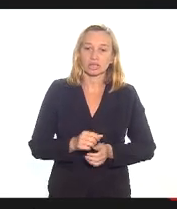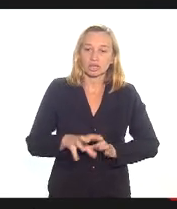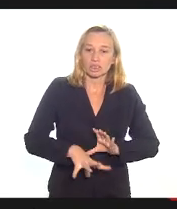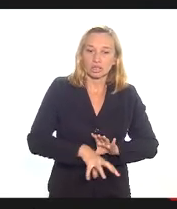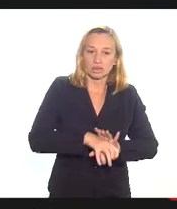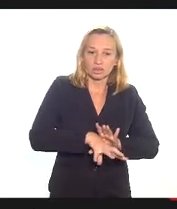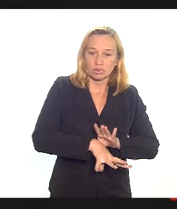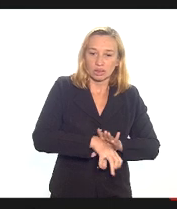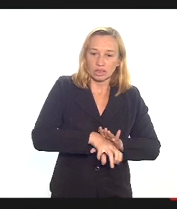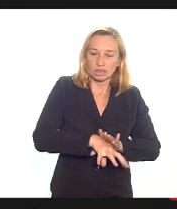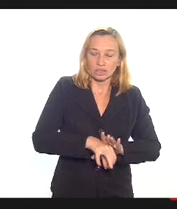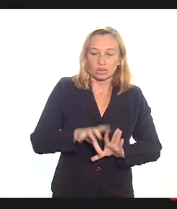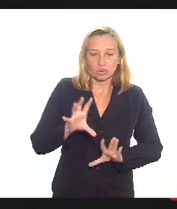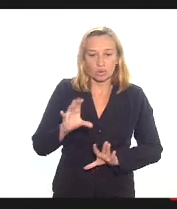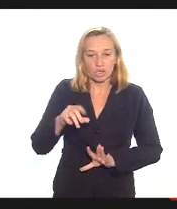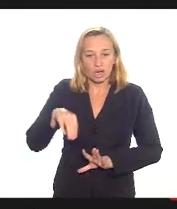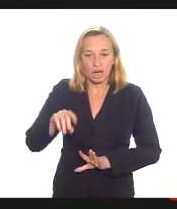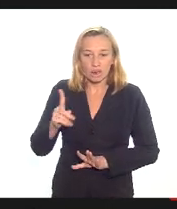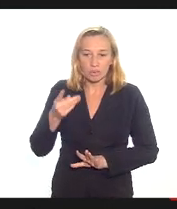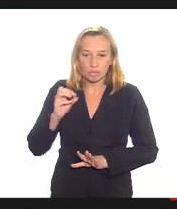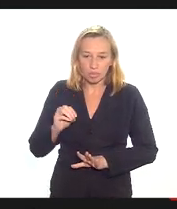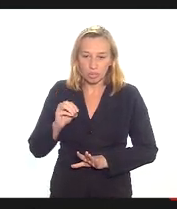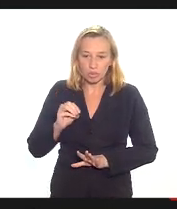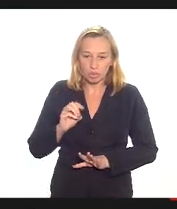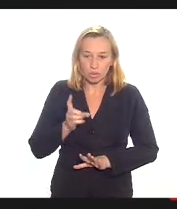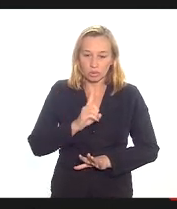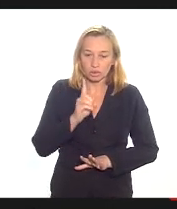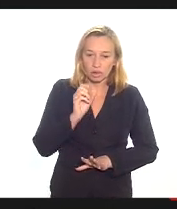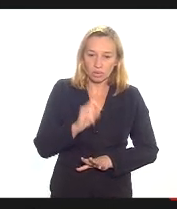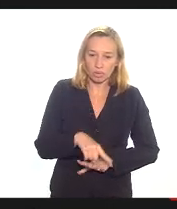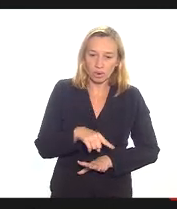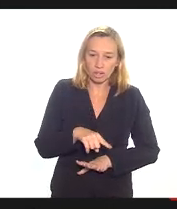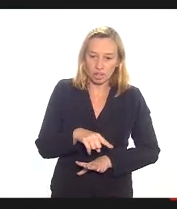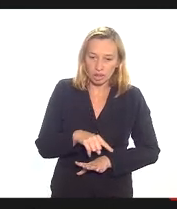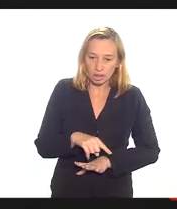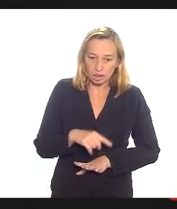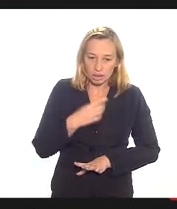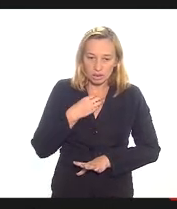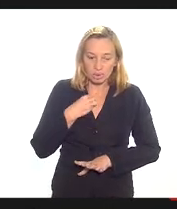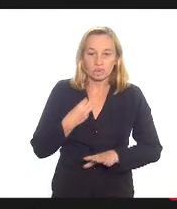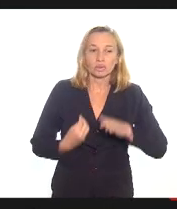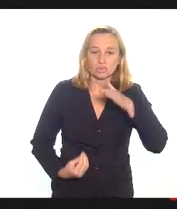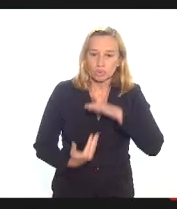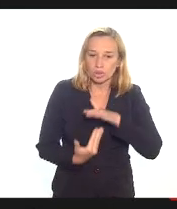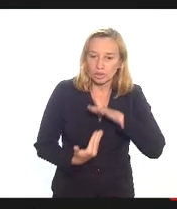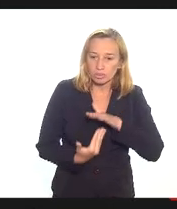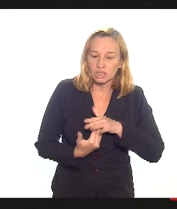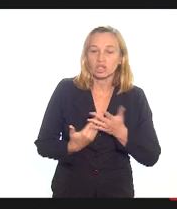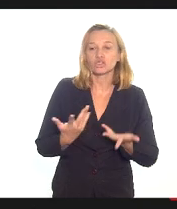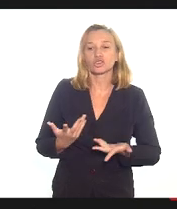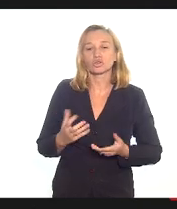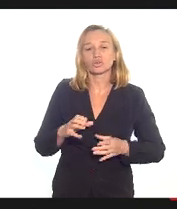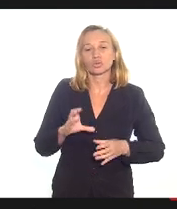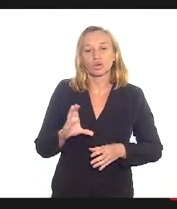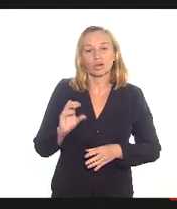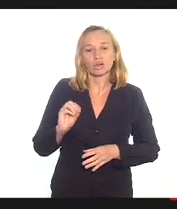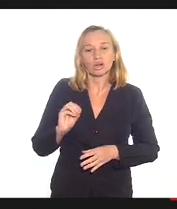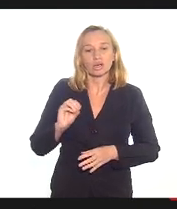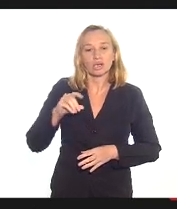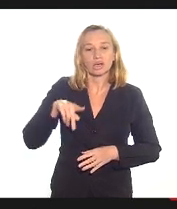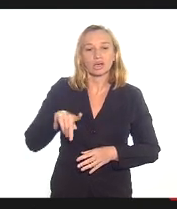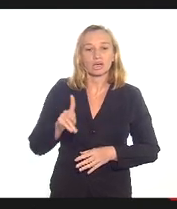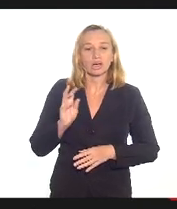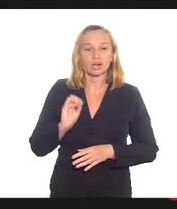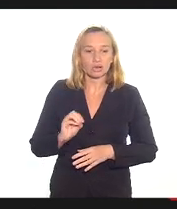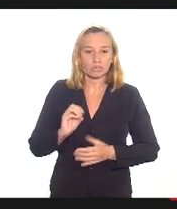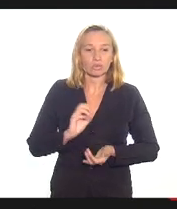do campo, e aí ele não é no ring fence, no limite da concessão do campo, ele é no